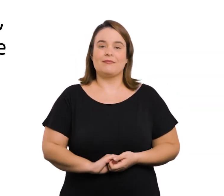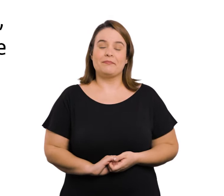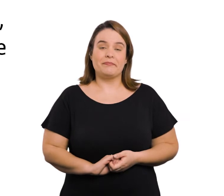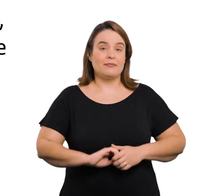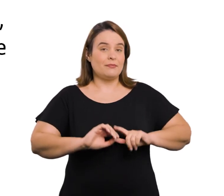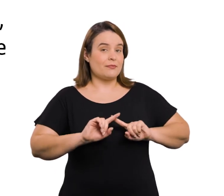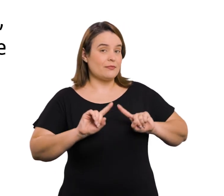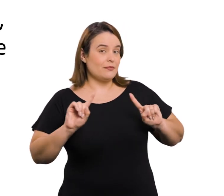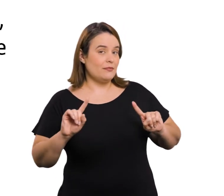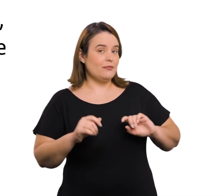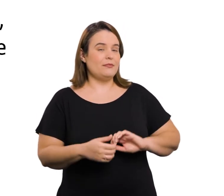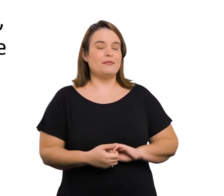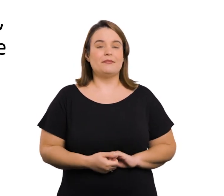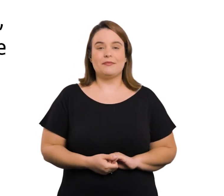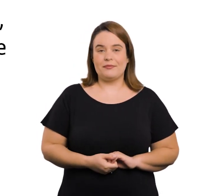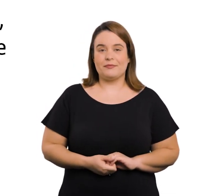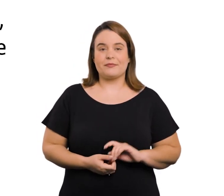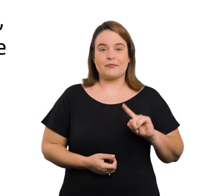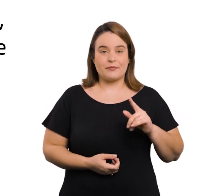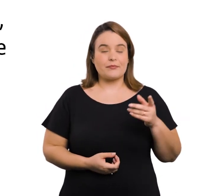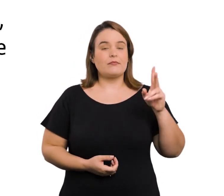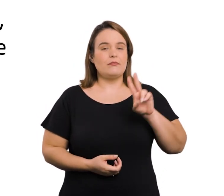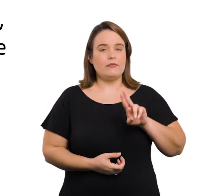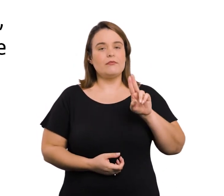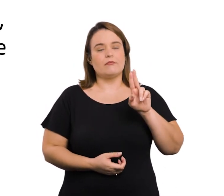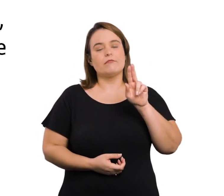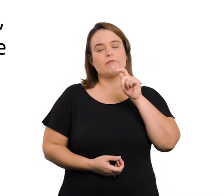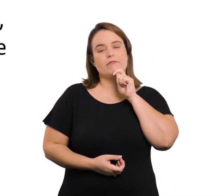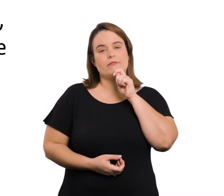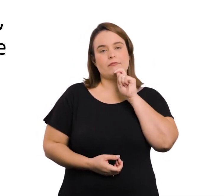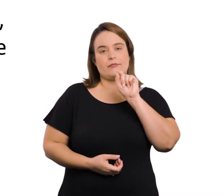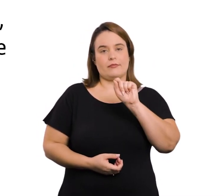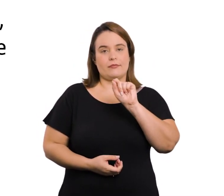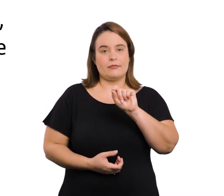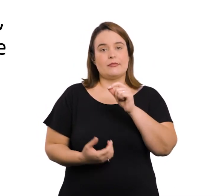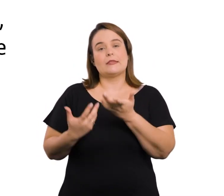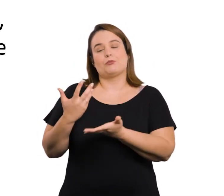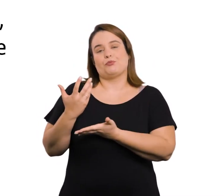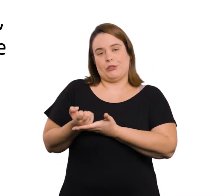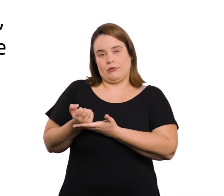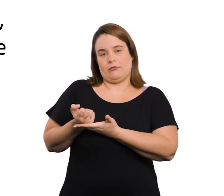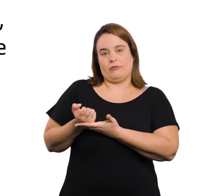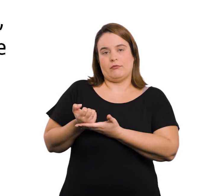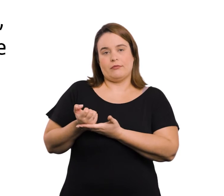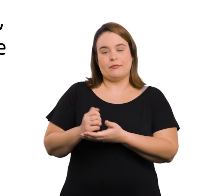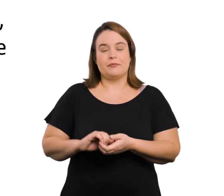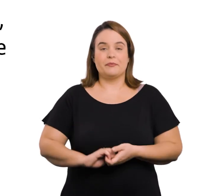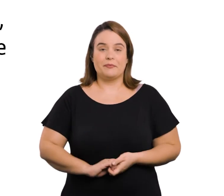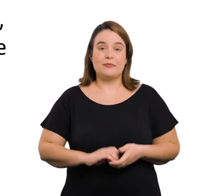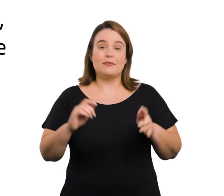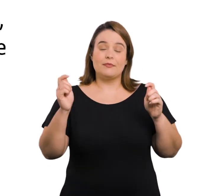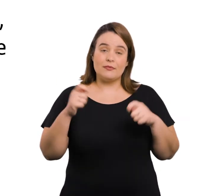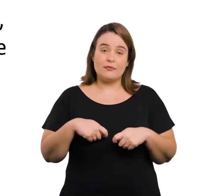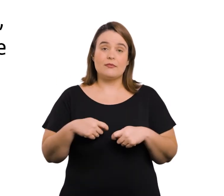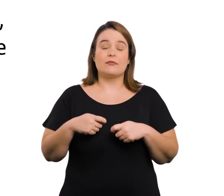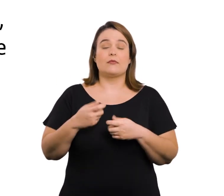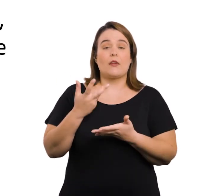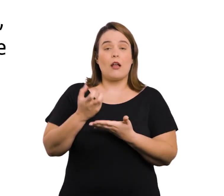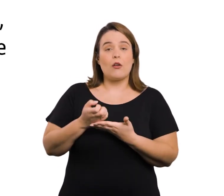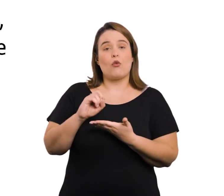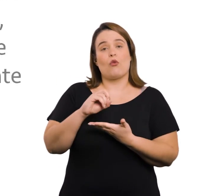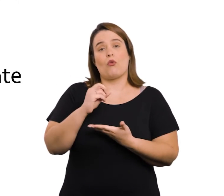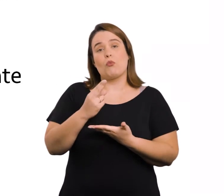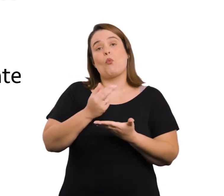instalação de software adicional. No entanto, o mais frequente ainda é o uso de leitores de tela instalados no